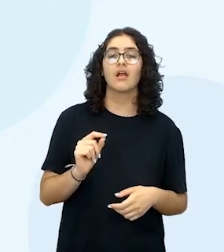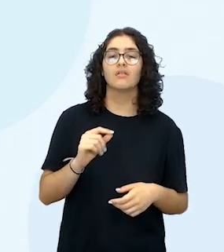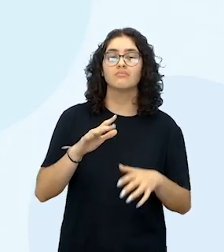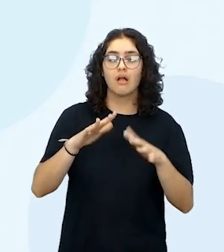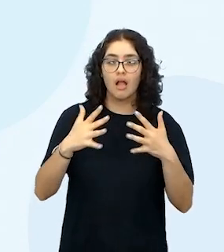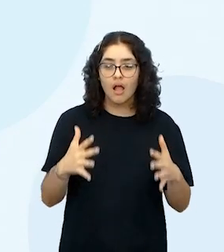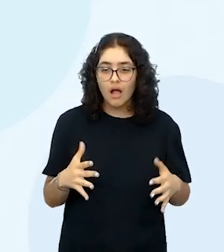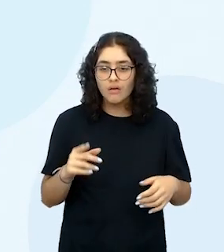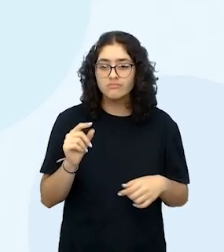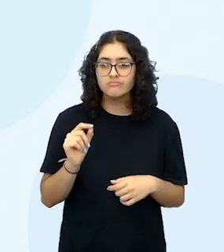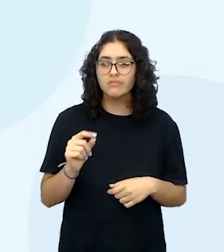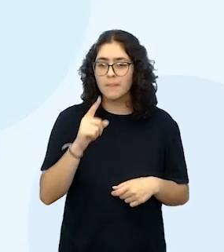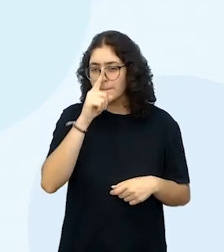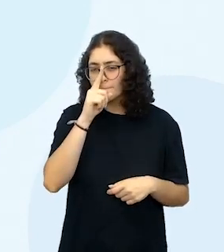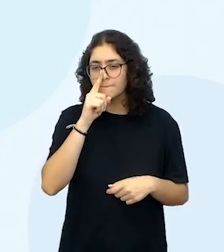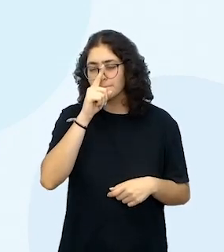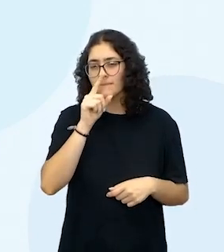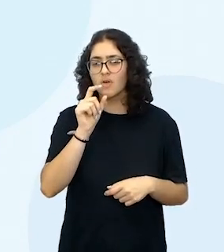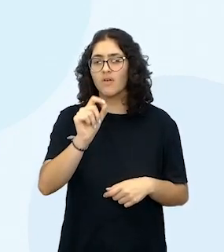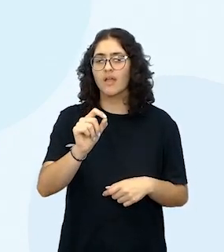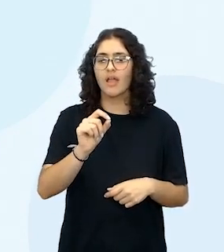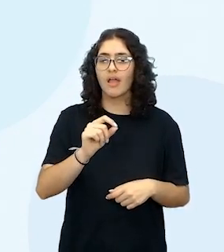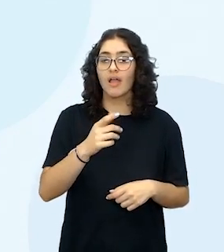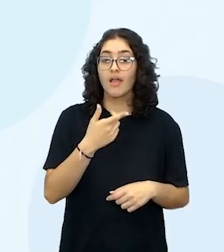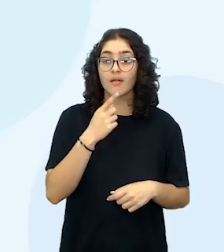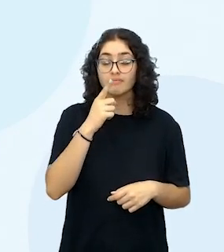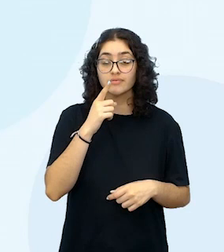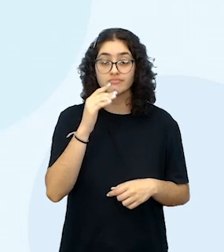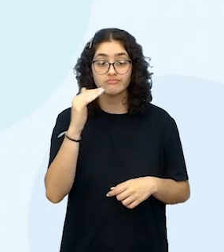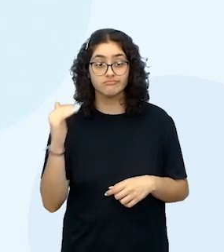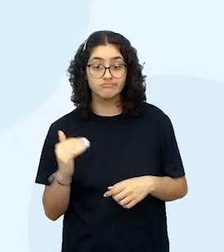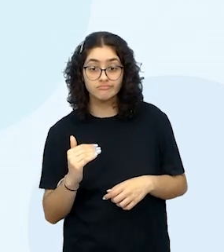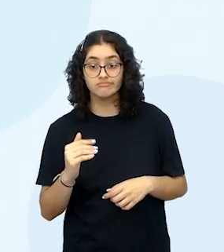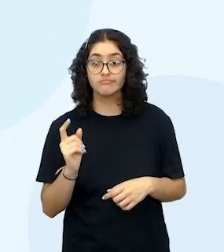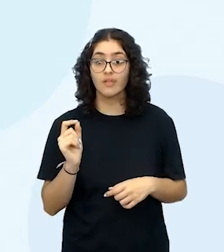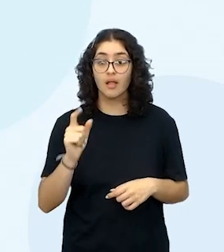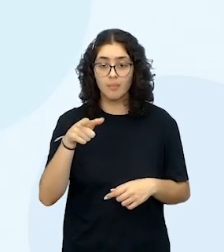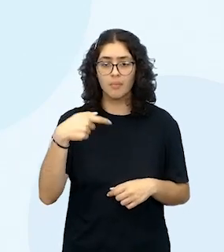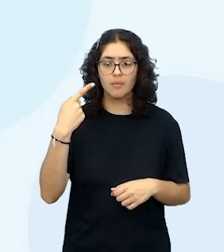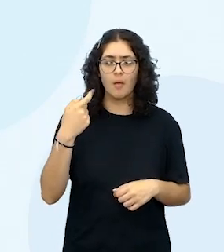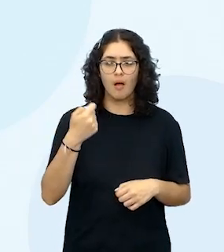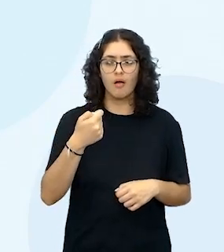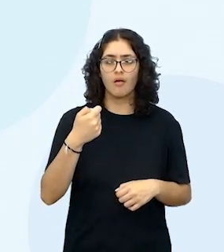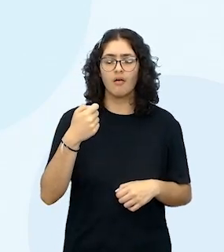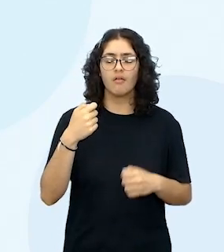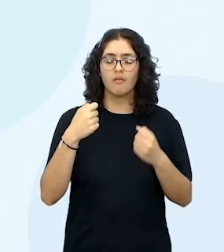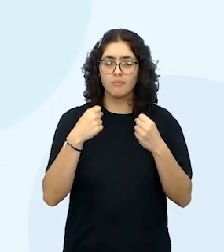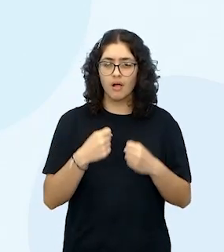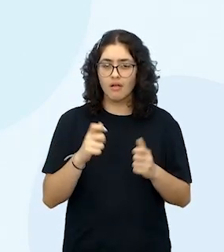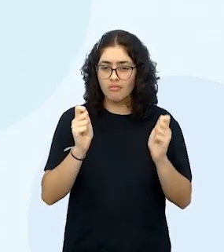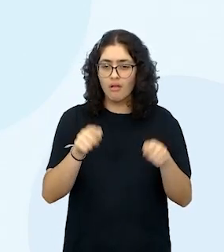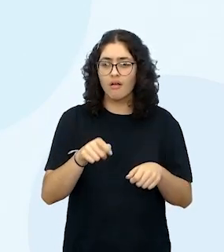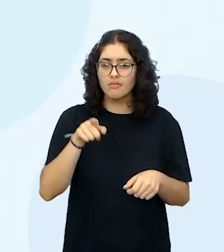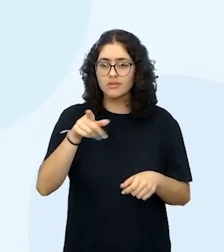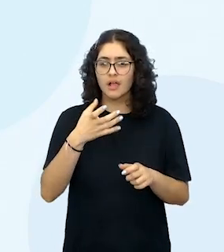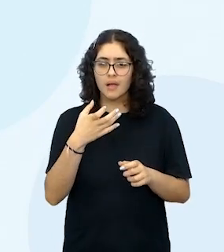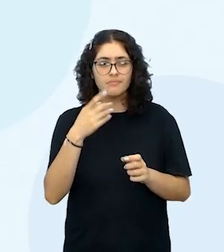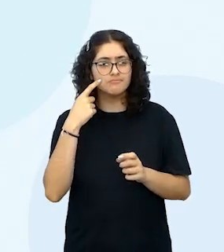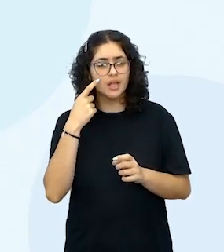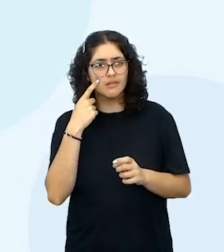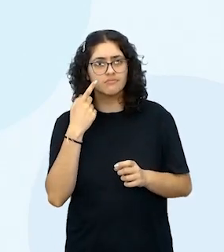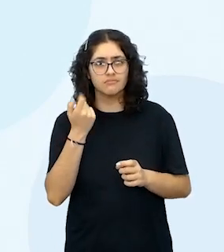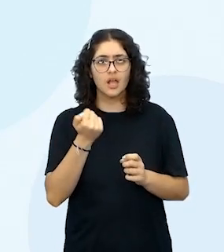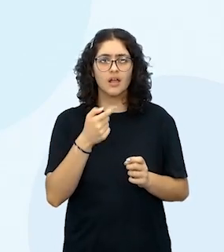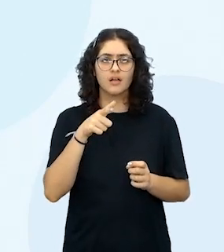é o risco, o que é vulnerabilidade, mas tudo isso vocês vão poder conferir, caso vocês queiram, né, conhecer